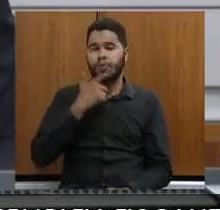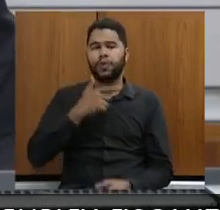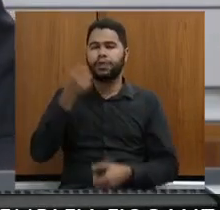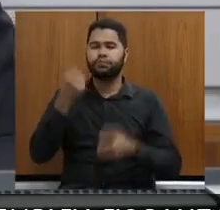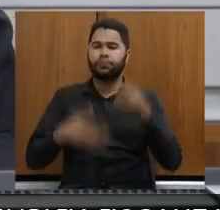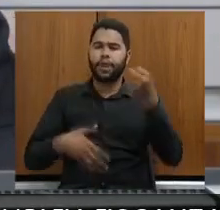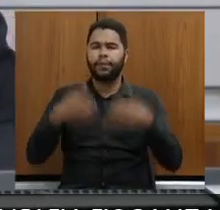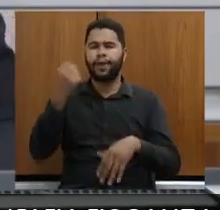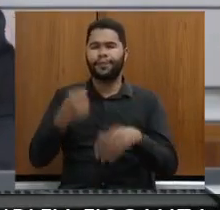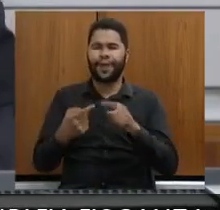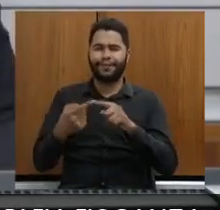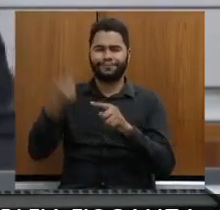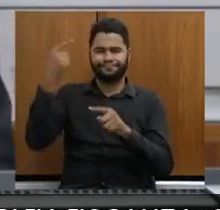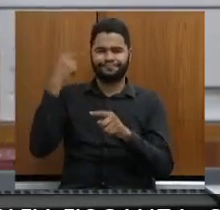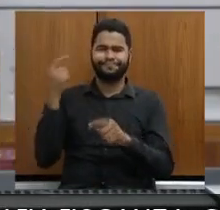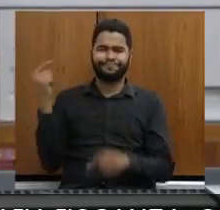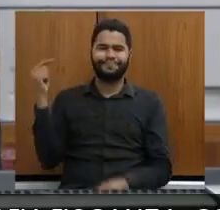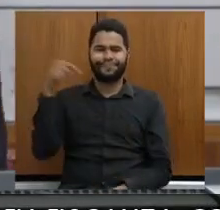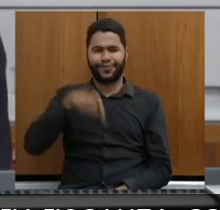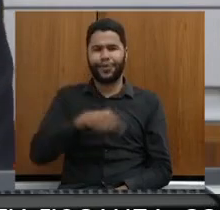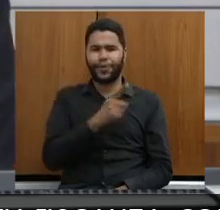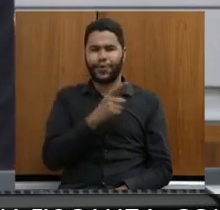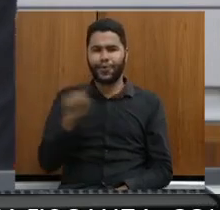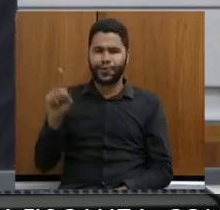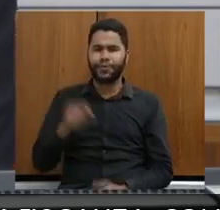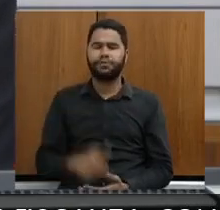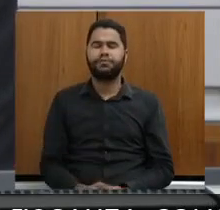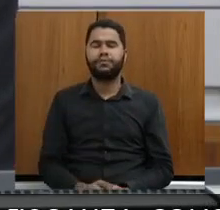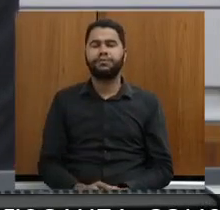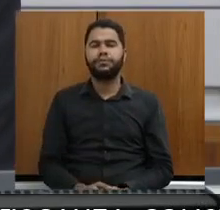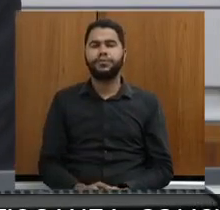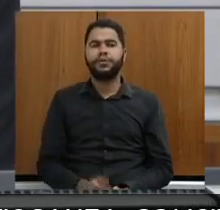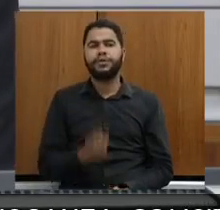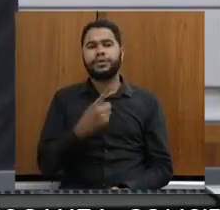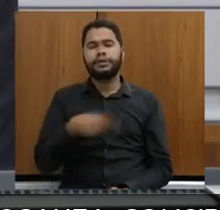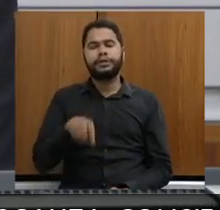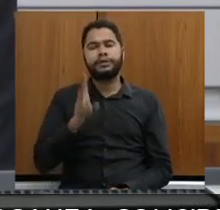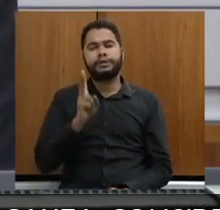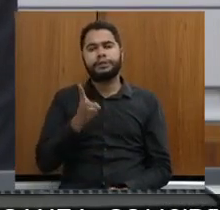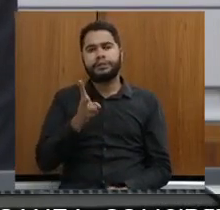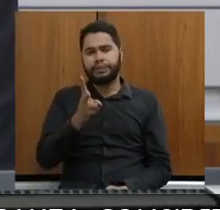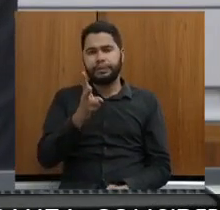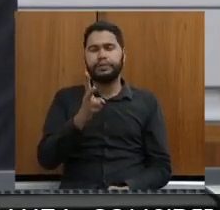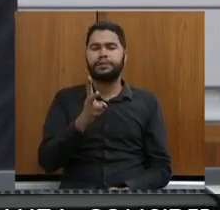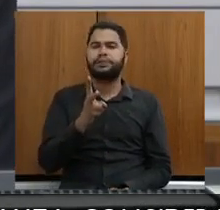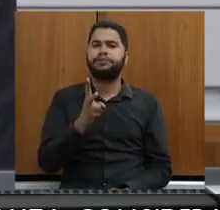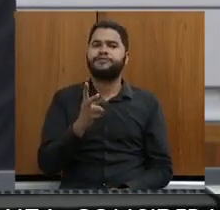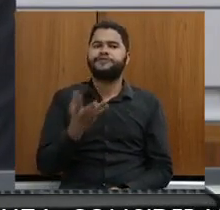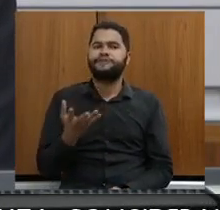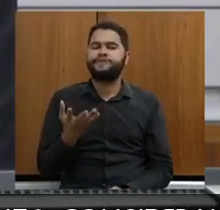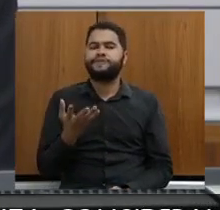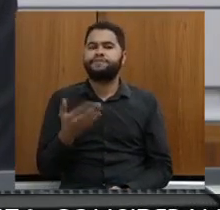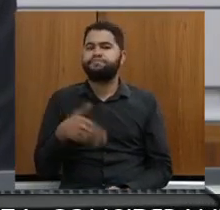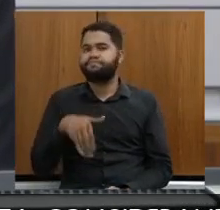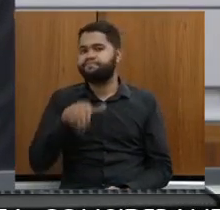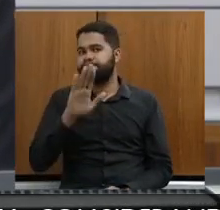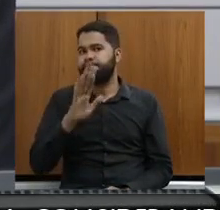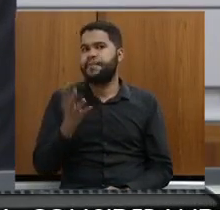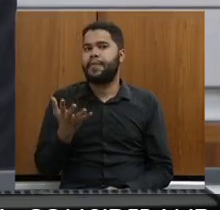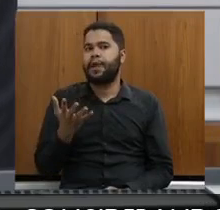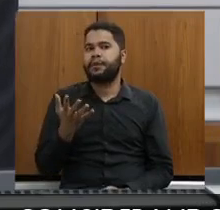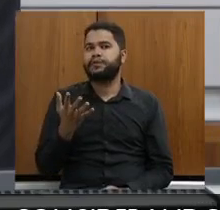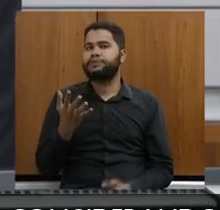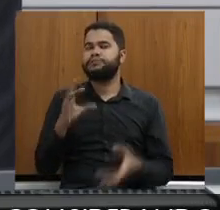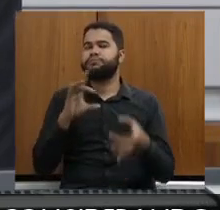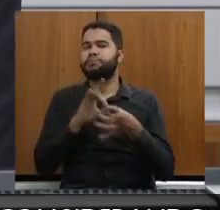comentei muito com a senhora a última vez que a senhora veio aqui é para gente que liberar a gente tem sempre uma pegada um pouco mais forte